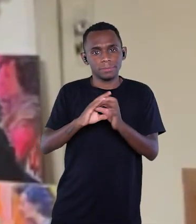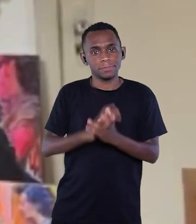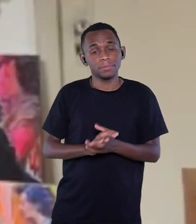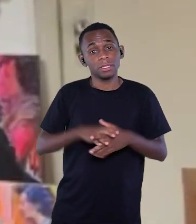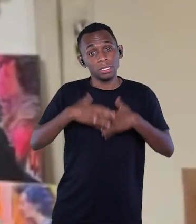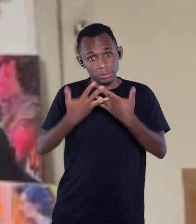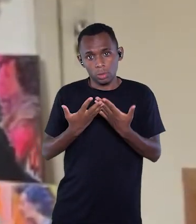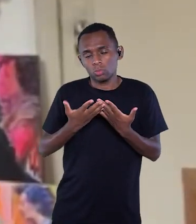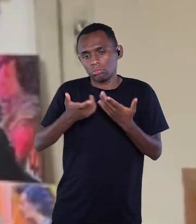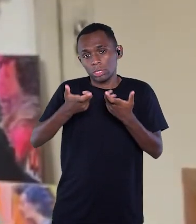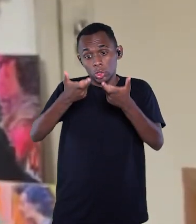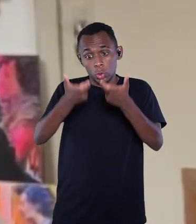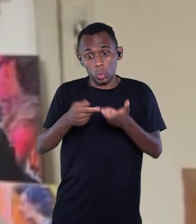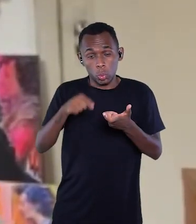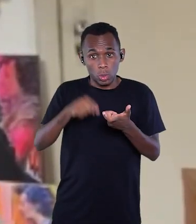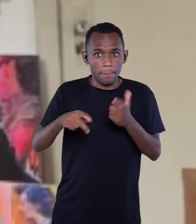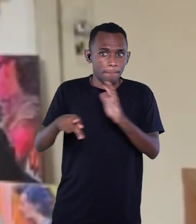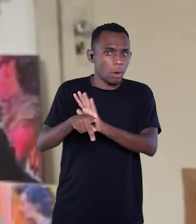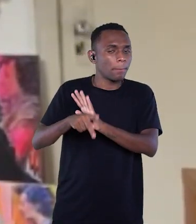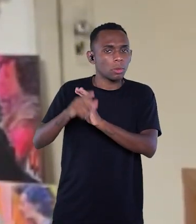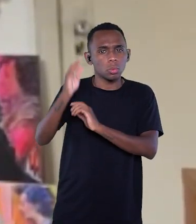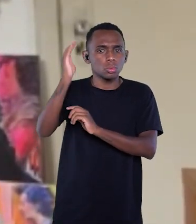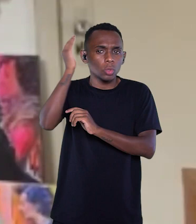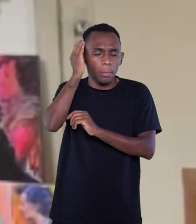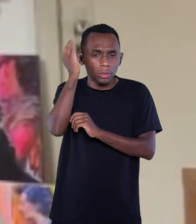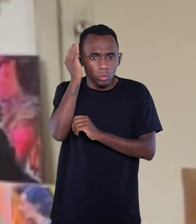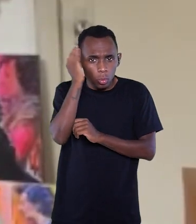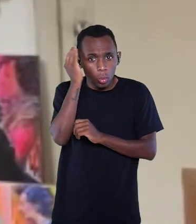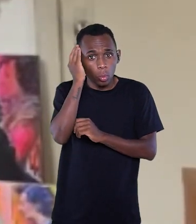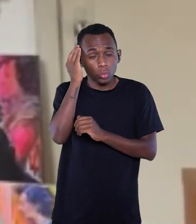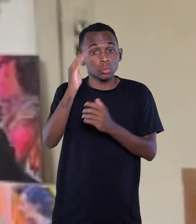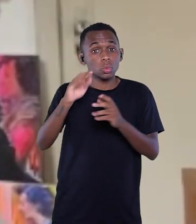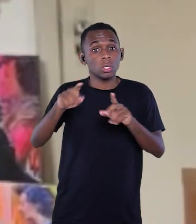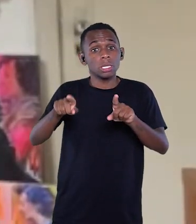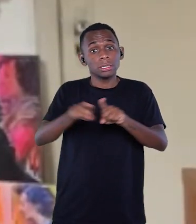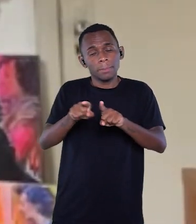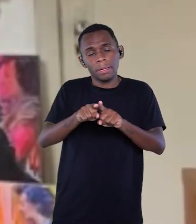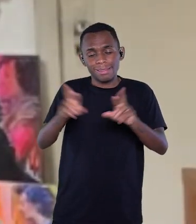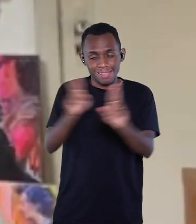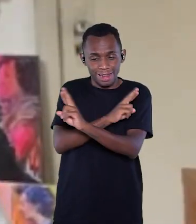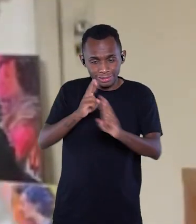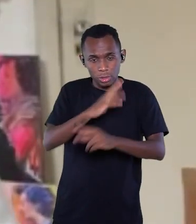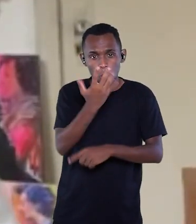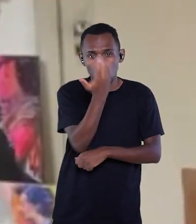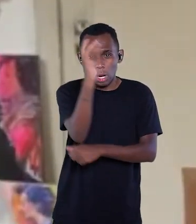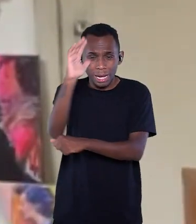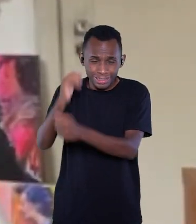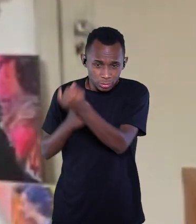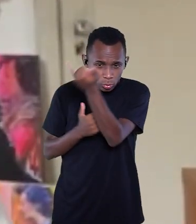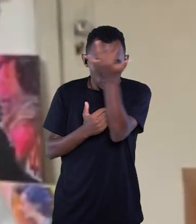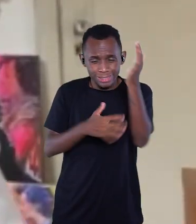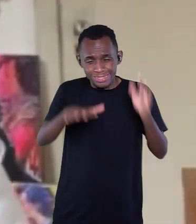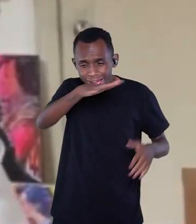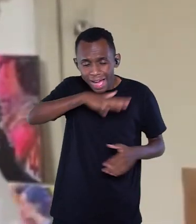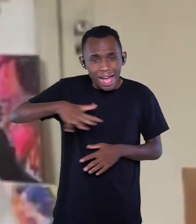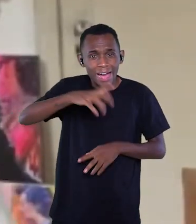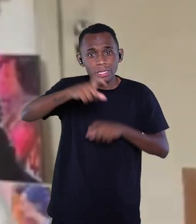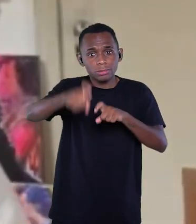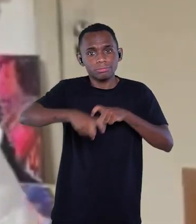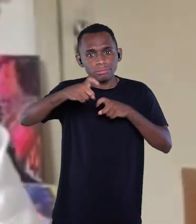esse lugar do Mato Grosso, essa relação com a natureza e com o campo também, ele